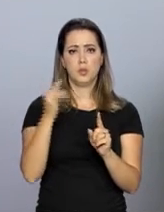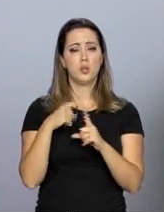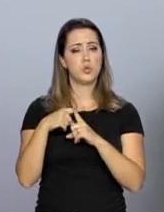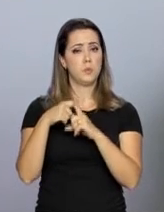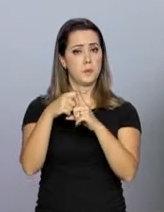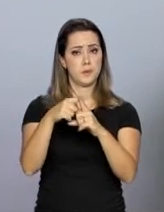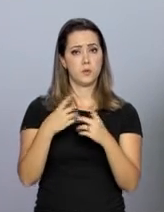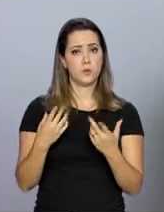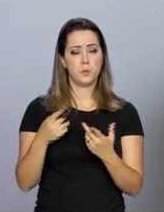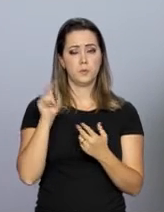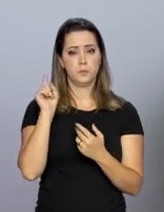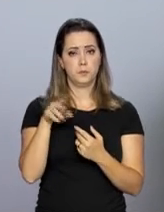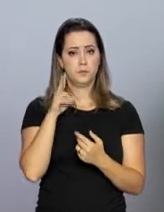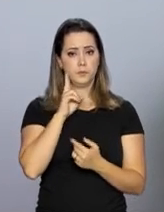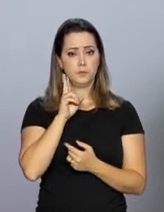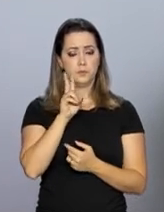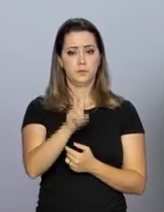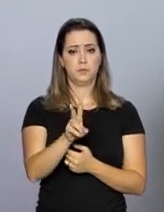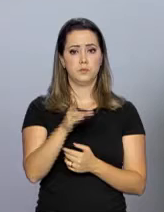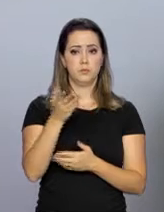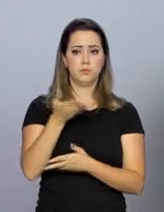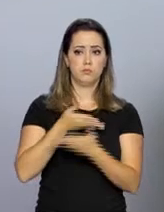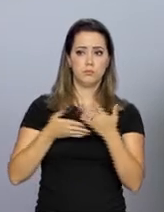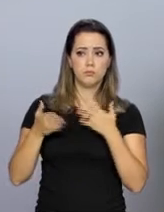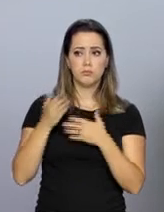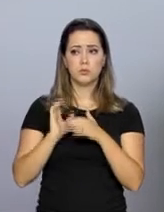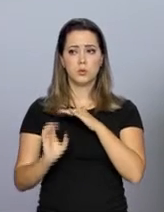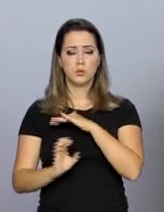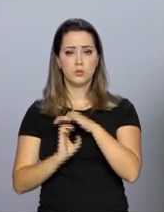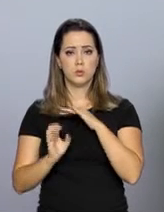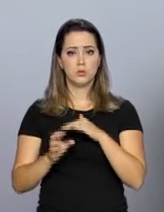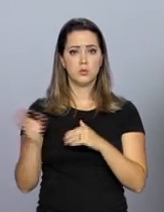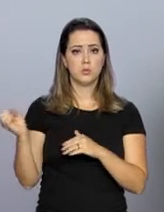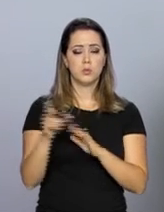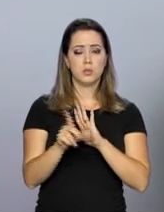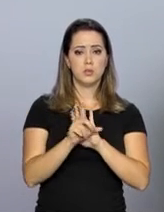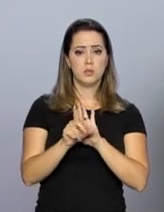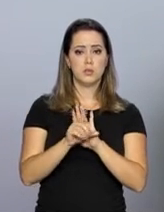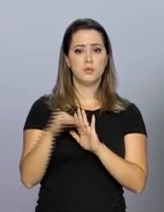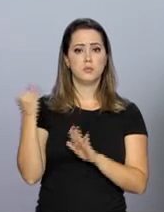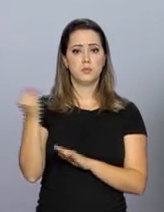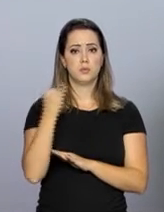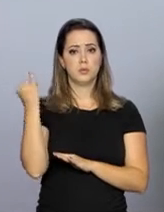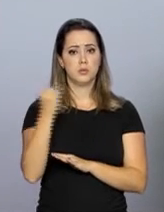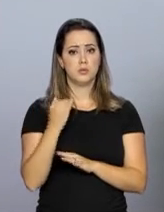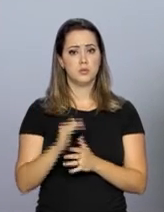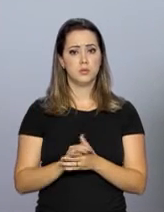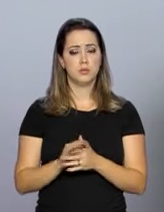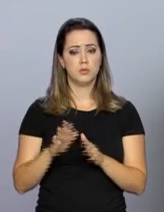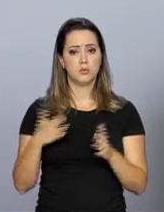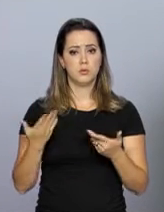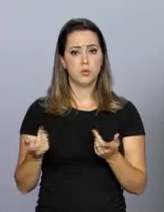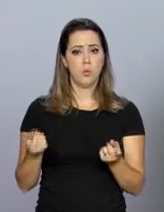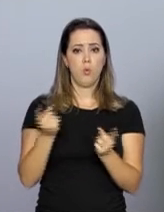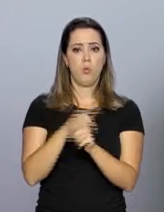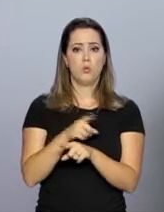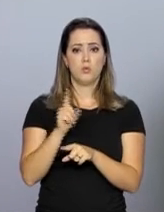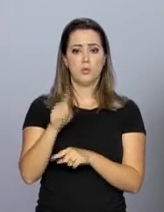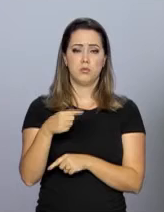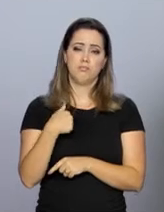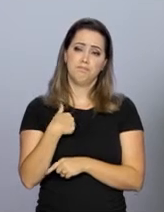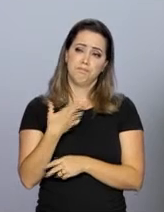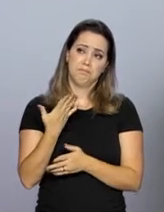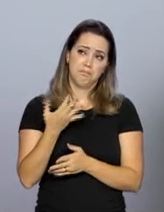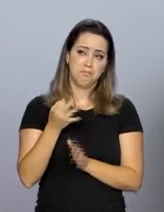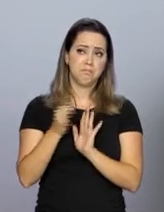visto não é pelo mercado como uma reforma significativa o contrário é que eu acho que